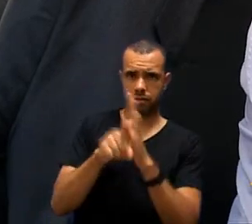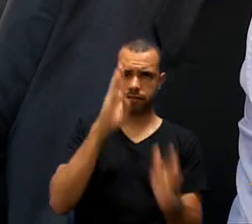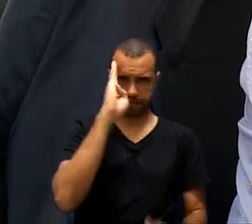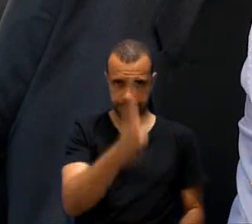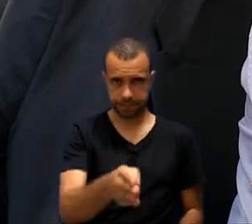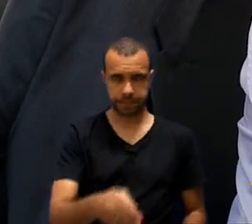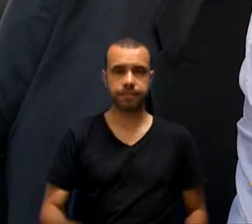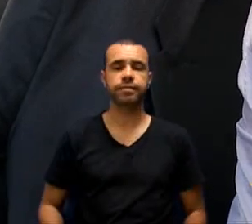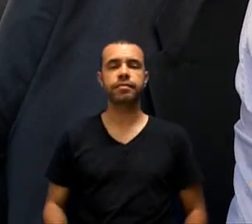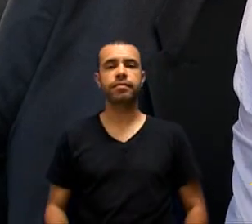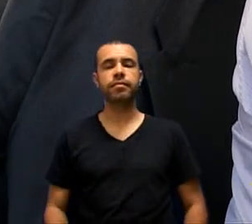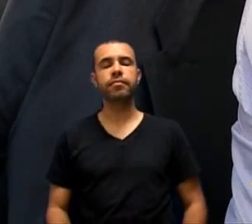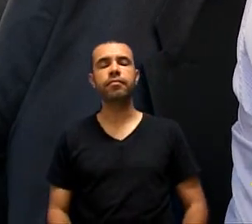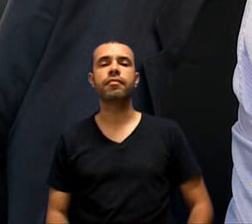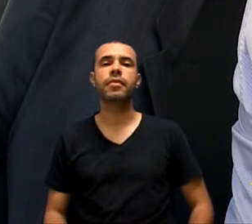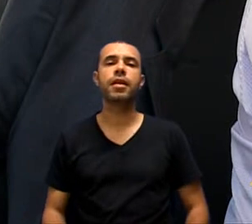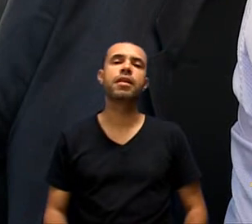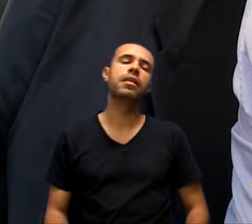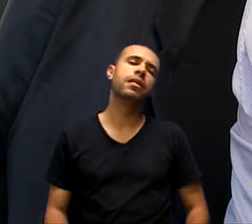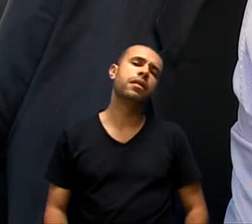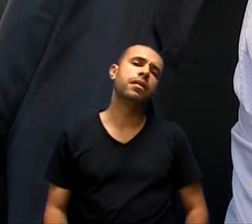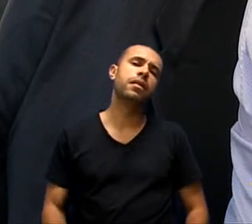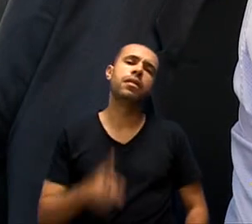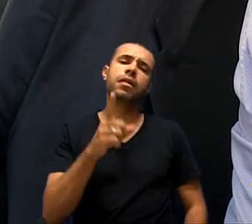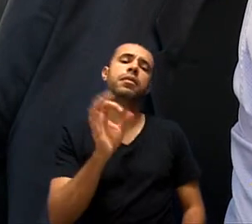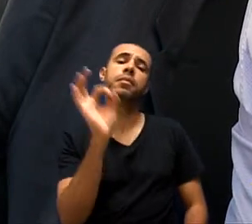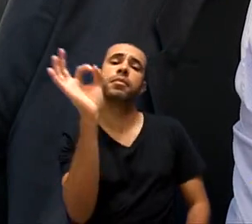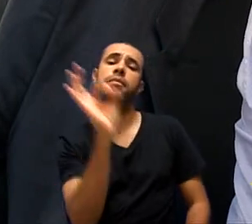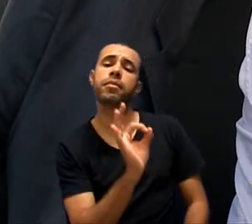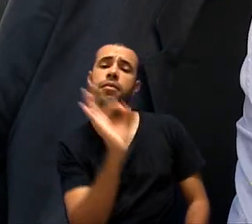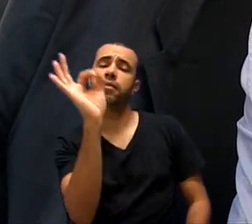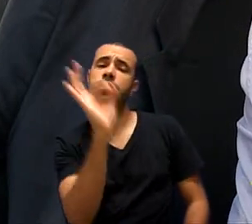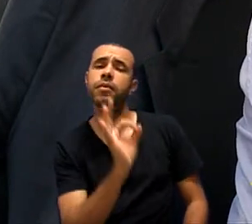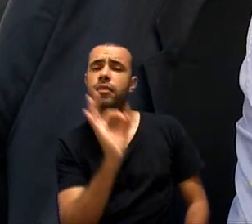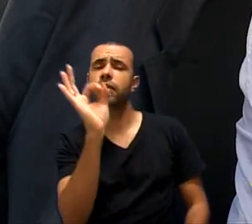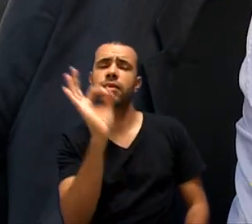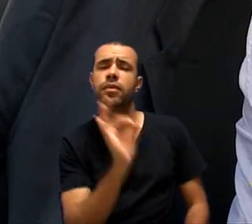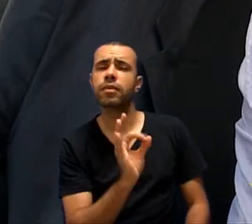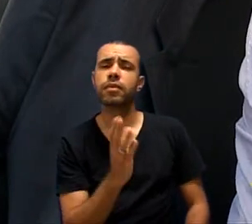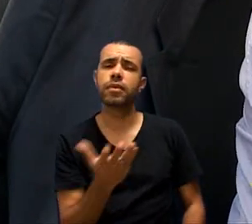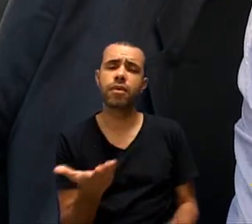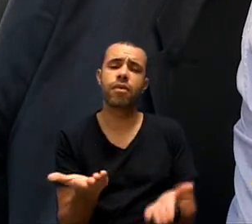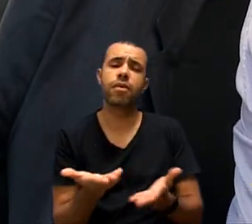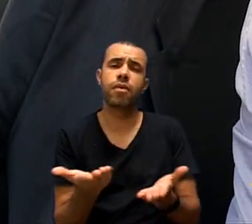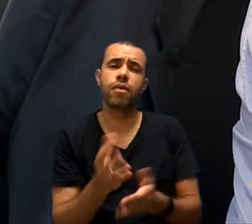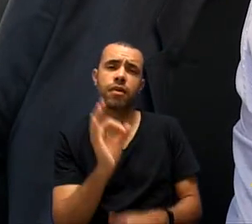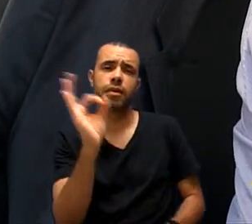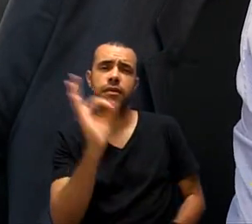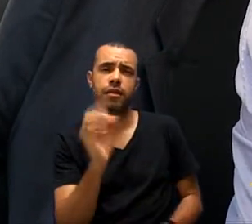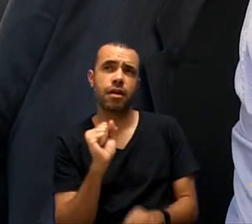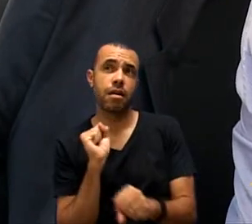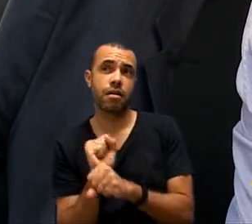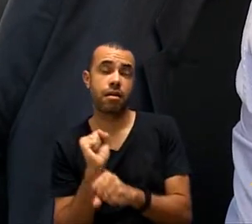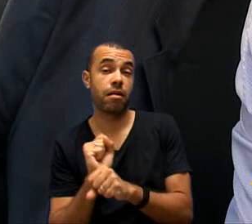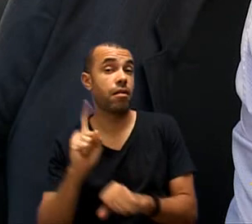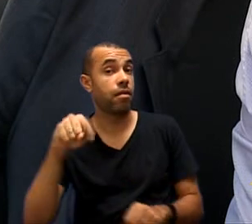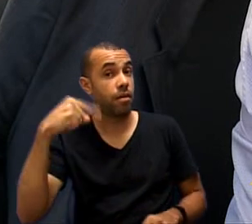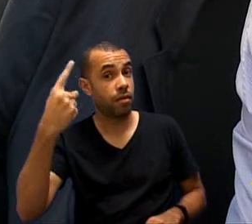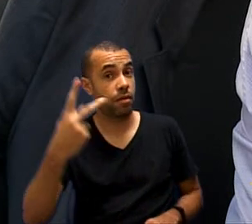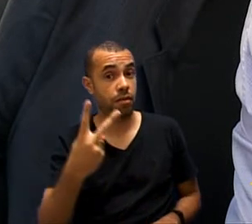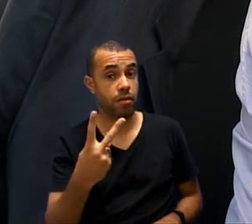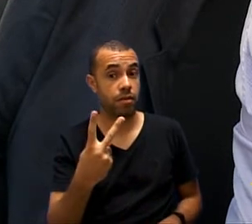objetiva. Qual é o percentual hoje, em cima da expectativa para o